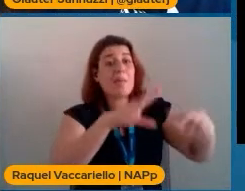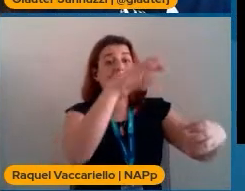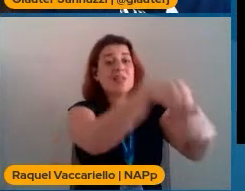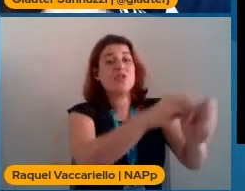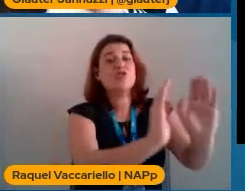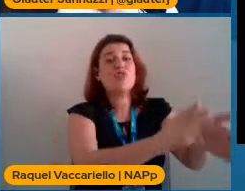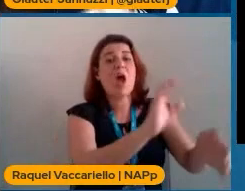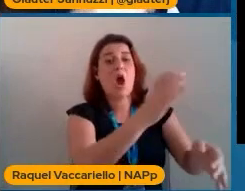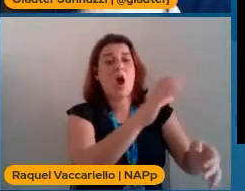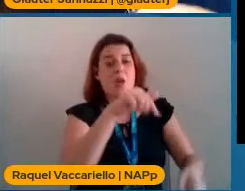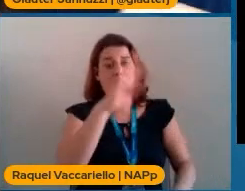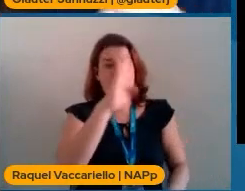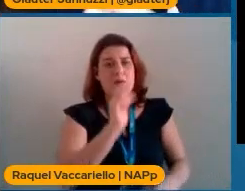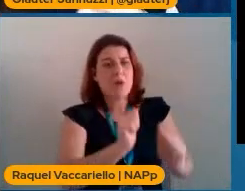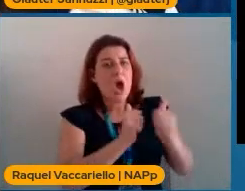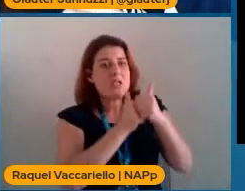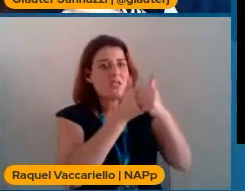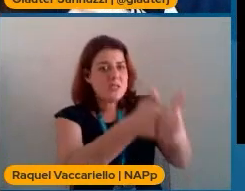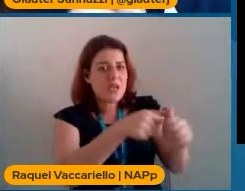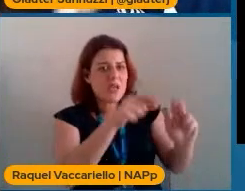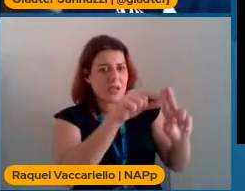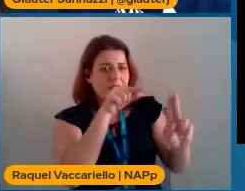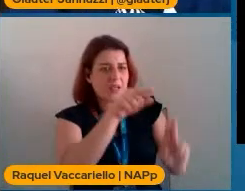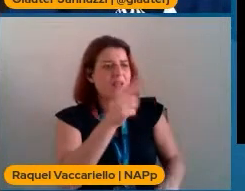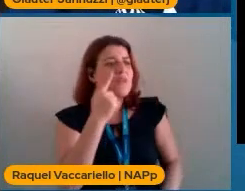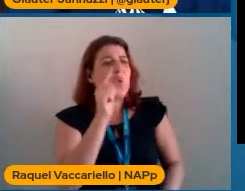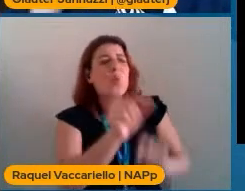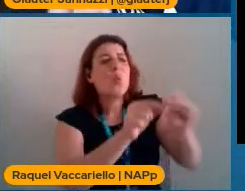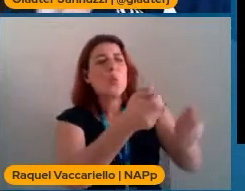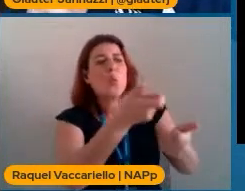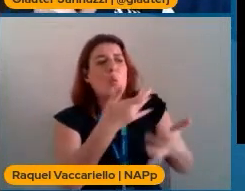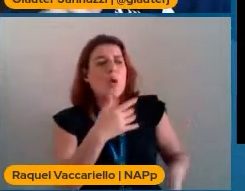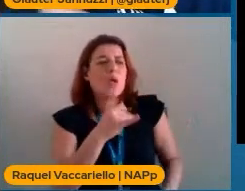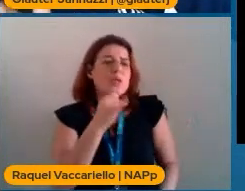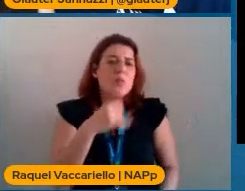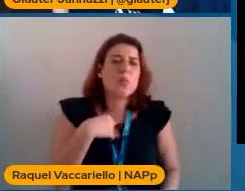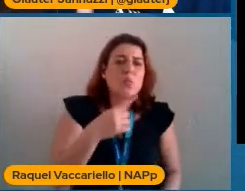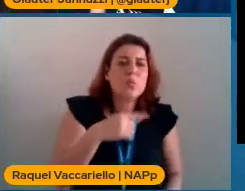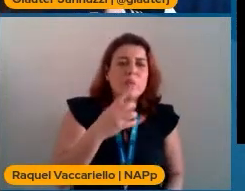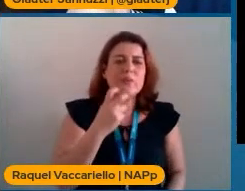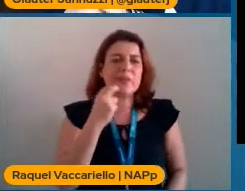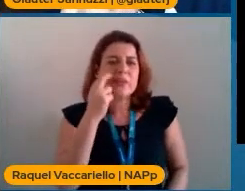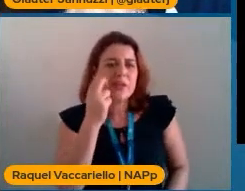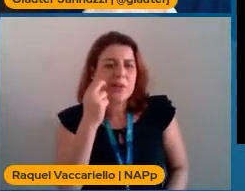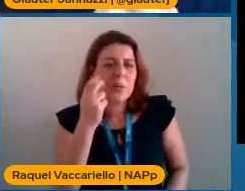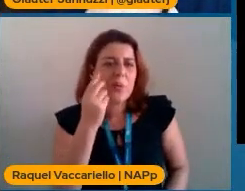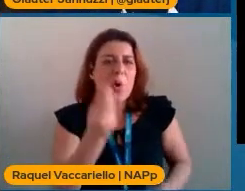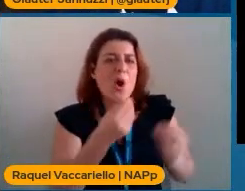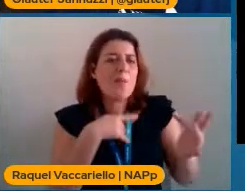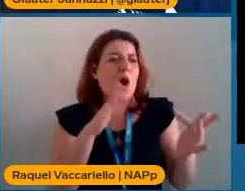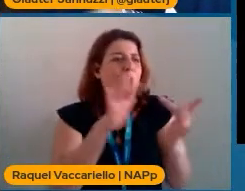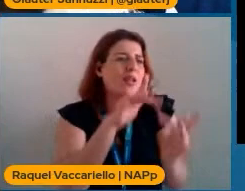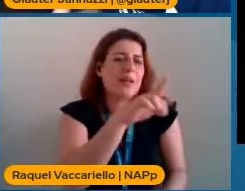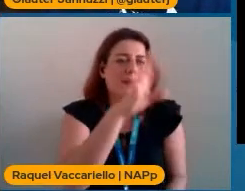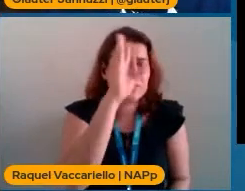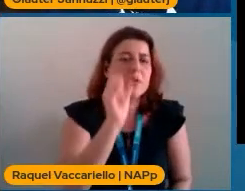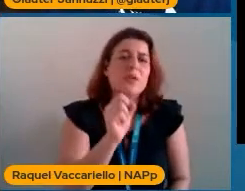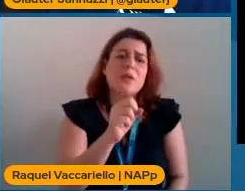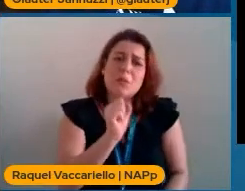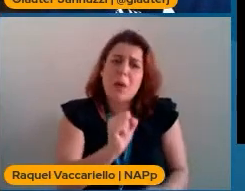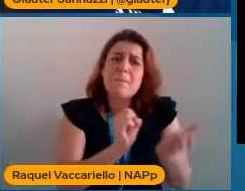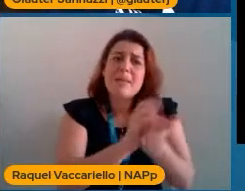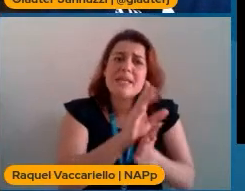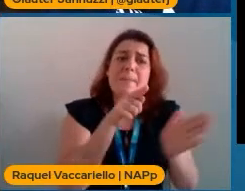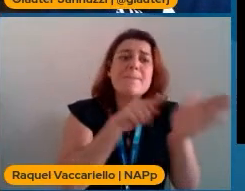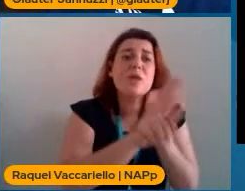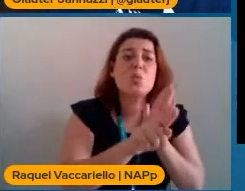Começa a seguir as pessoas. Viu que ela sempre vai falar: poxa, eu estou com dúvida, eu fico meio acanhado ou acanhada para falar com alguém. Manda uma mensagem, fazendo uma pergunta para